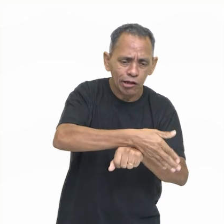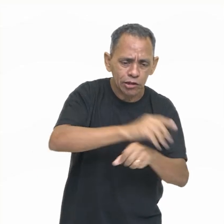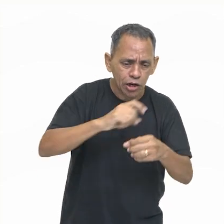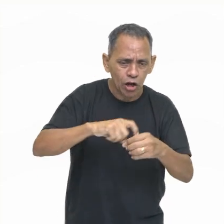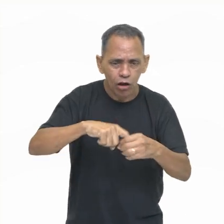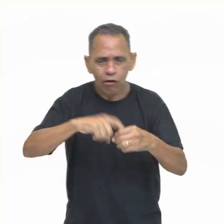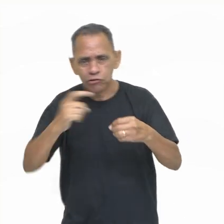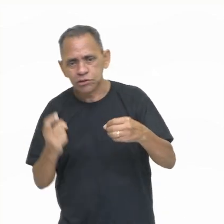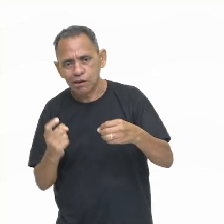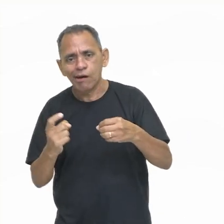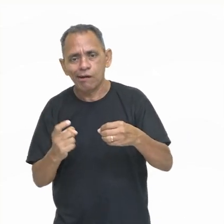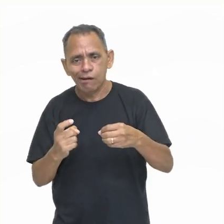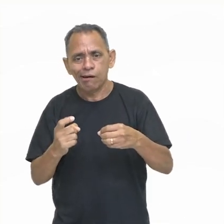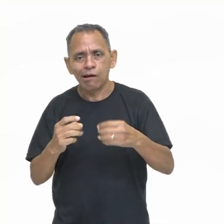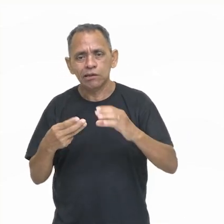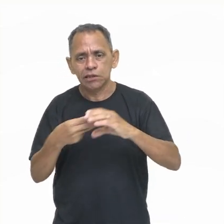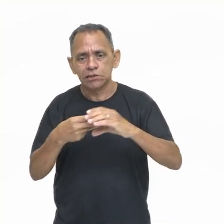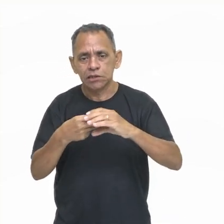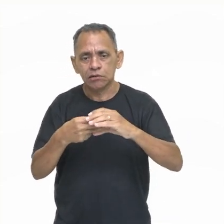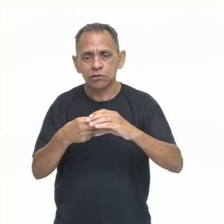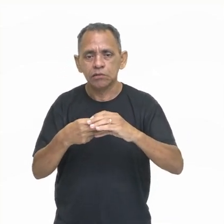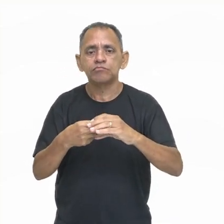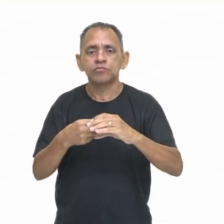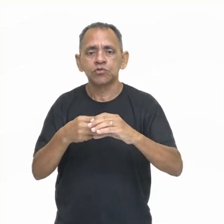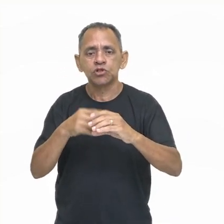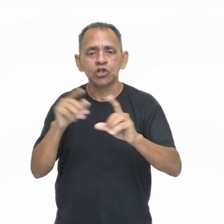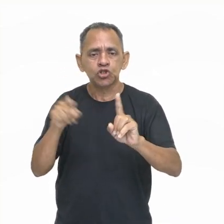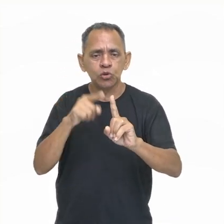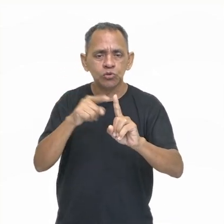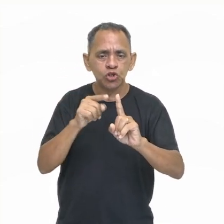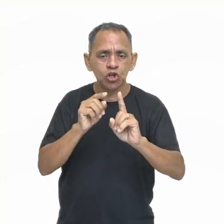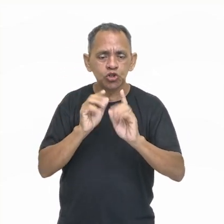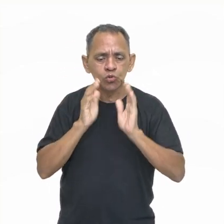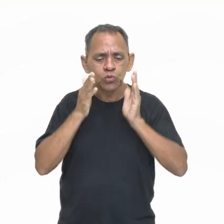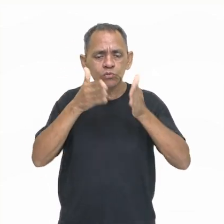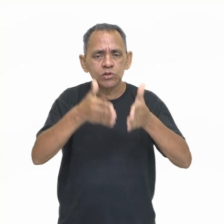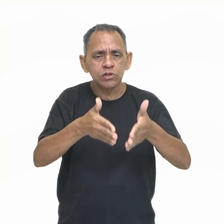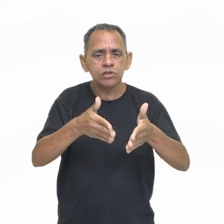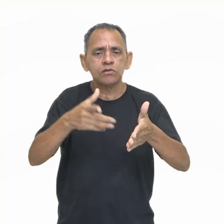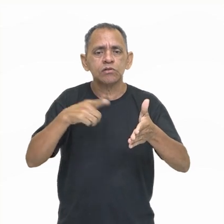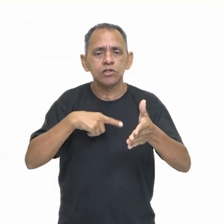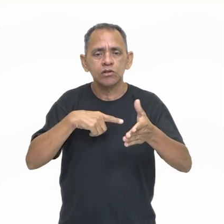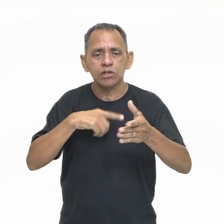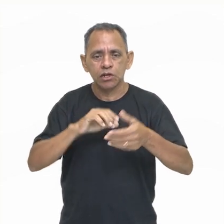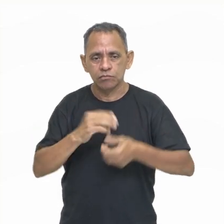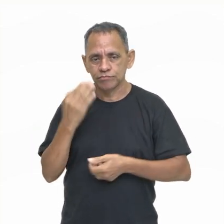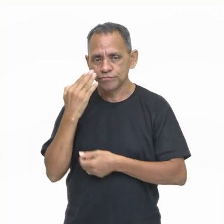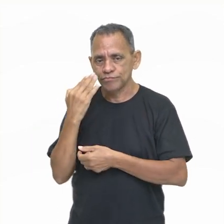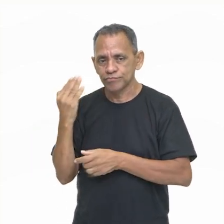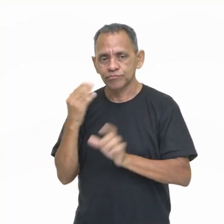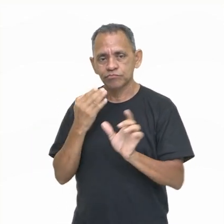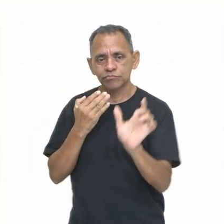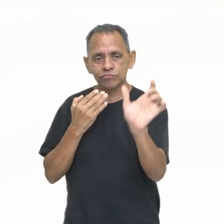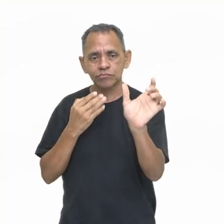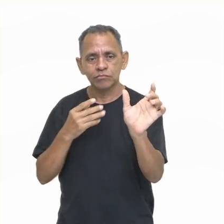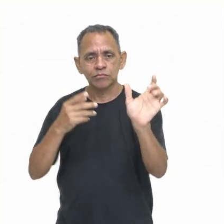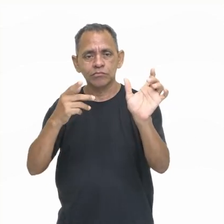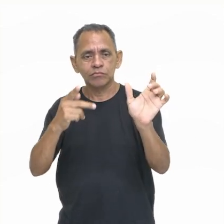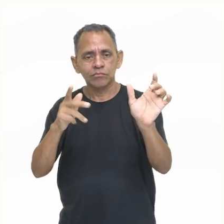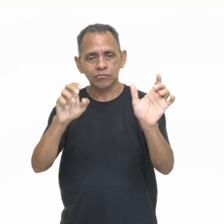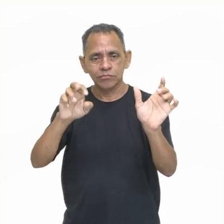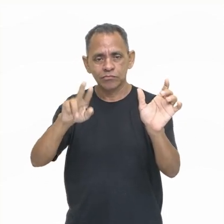a essa função específica a gente chama de permeabilidade seletiva, que pode até